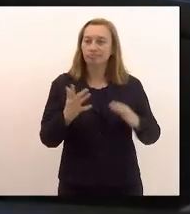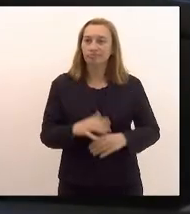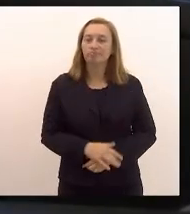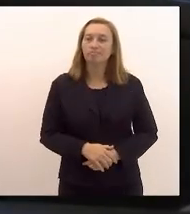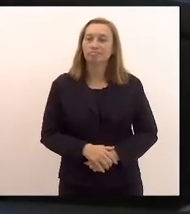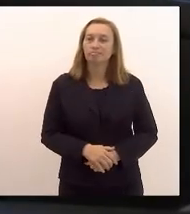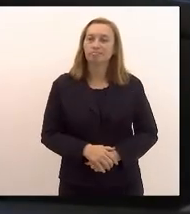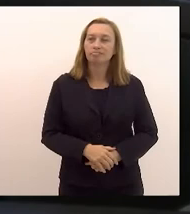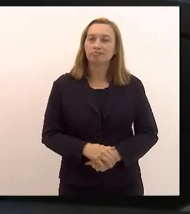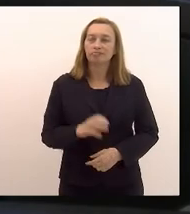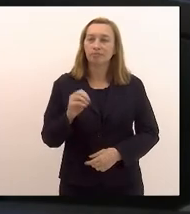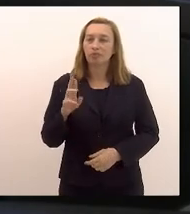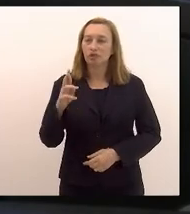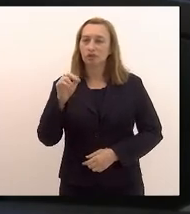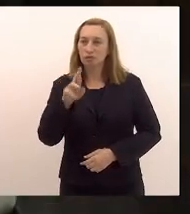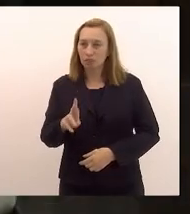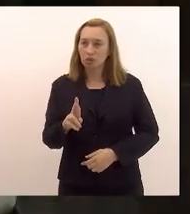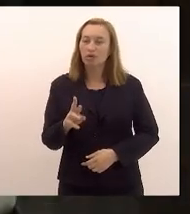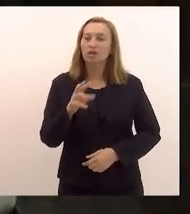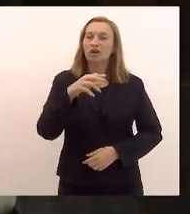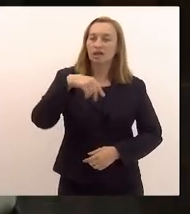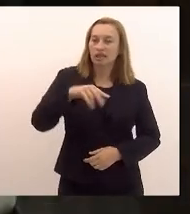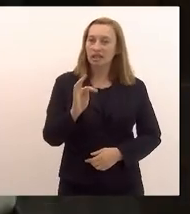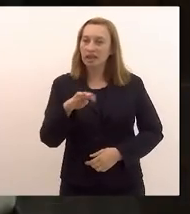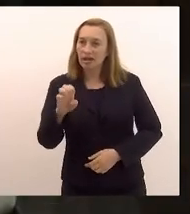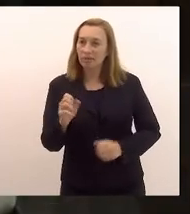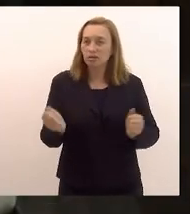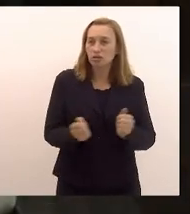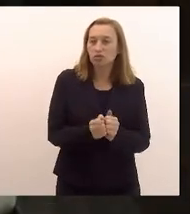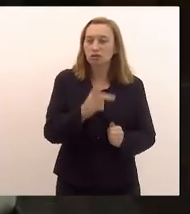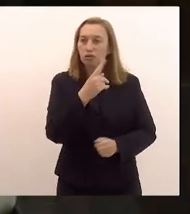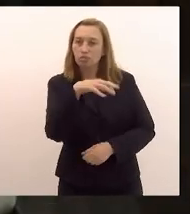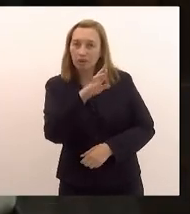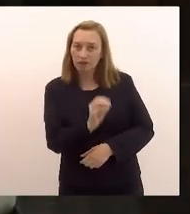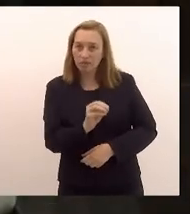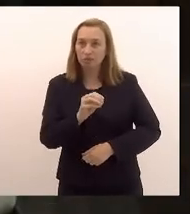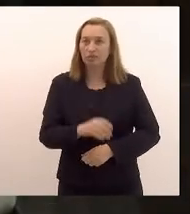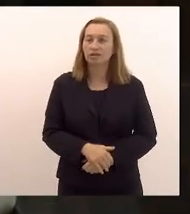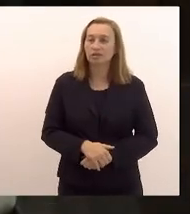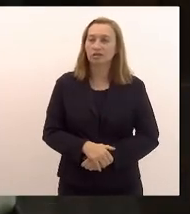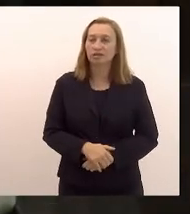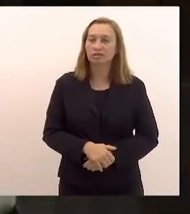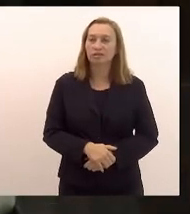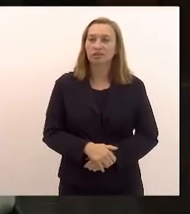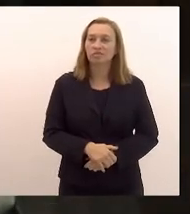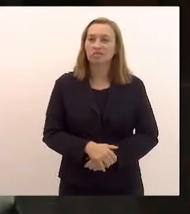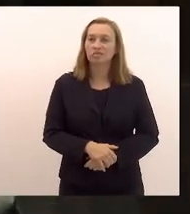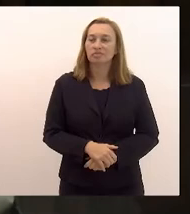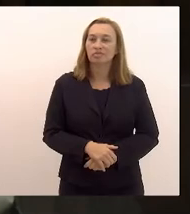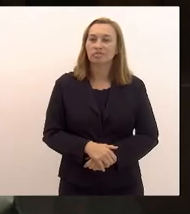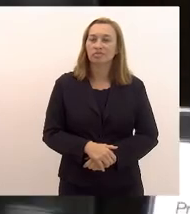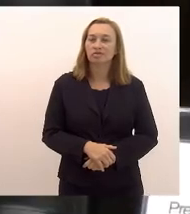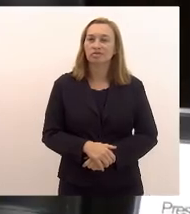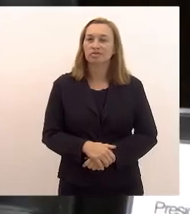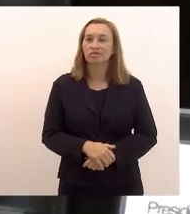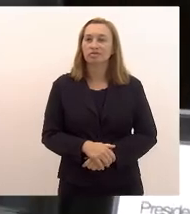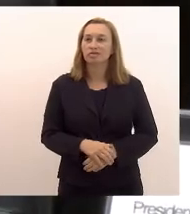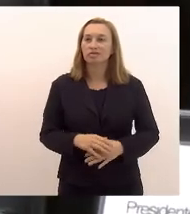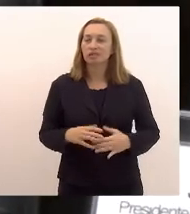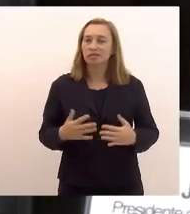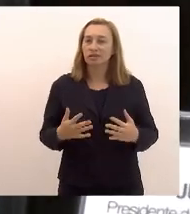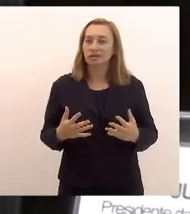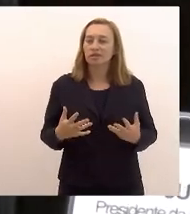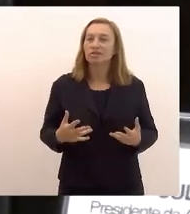o nosso Ouvidor Guilherme Pimentel que junto com Pedro strozenberg estão revolucionando por dentro da Defensoria